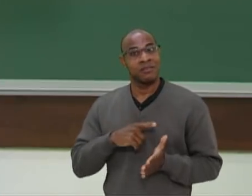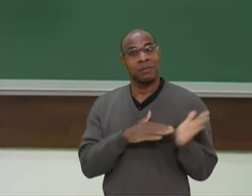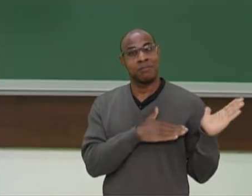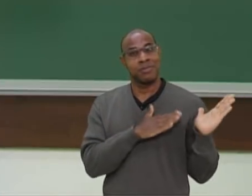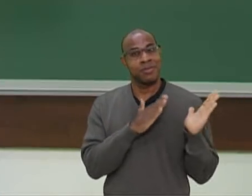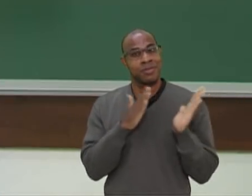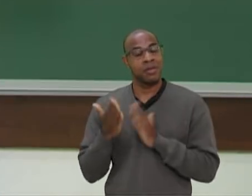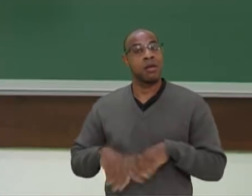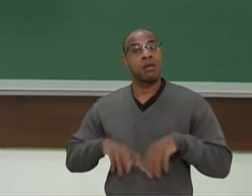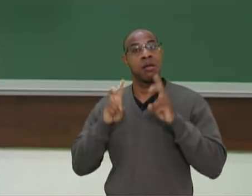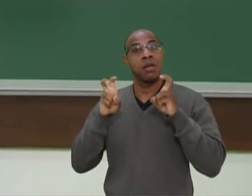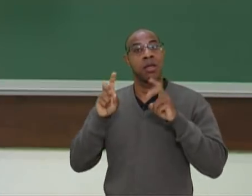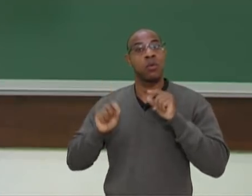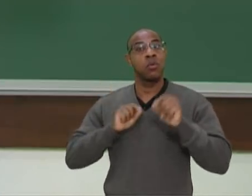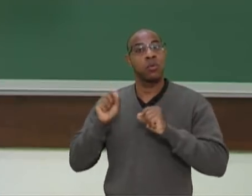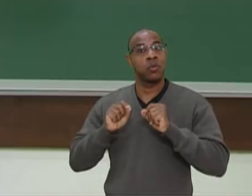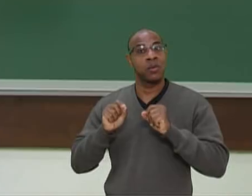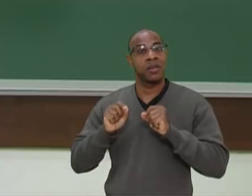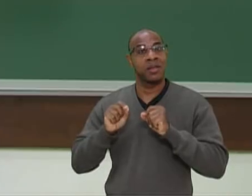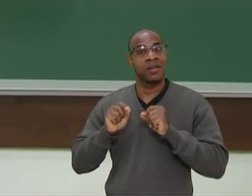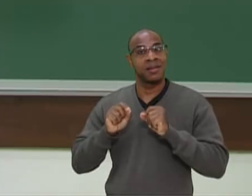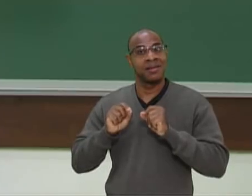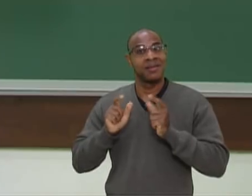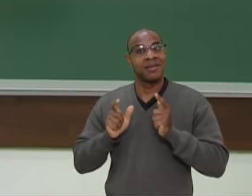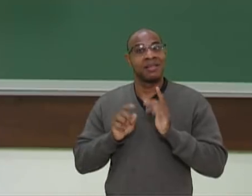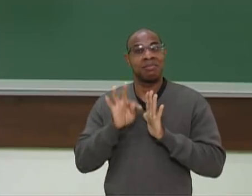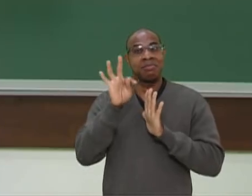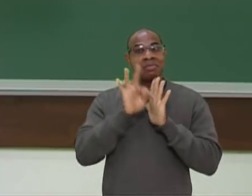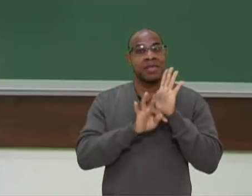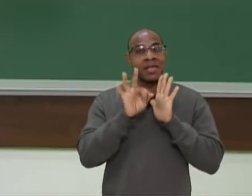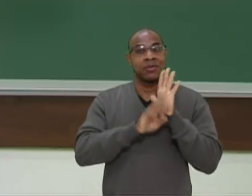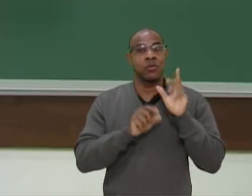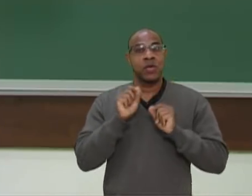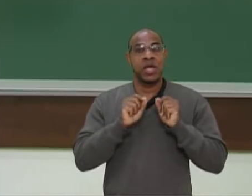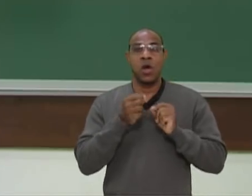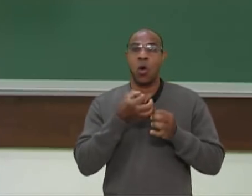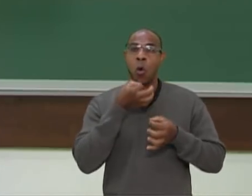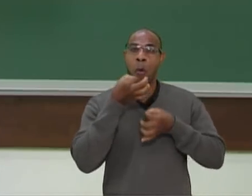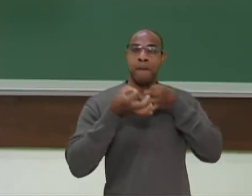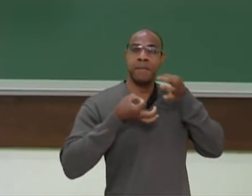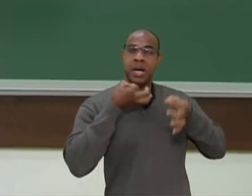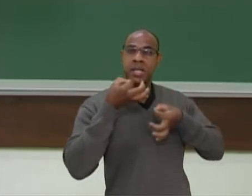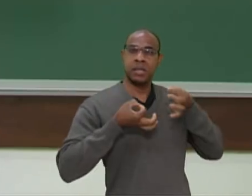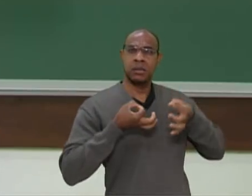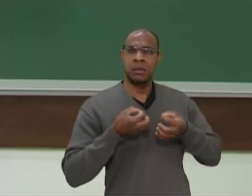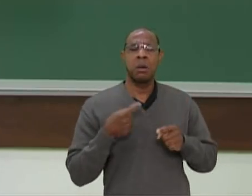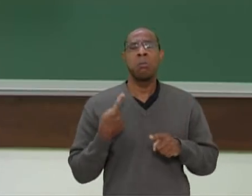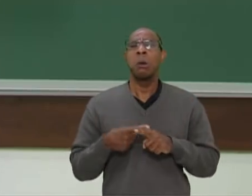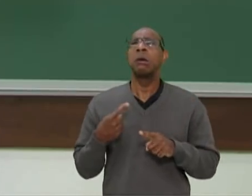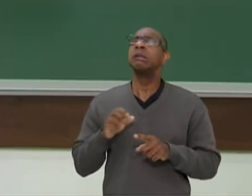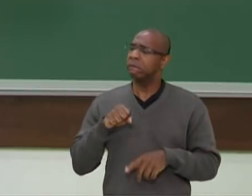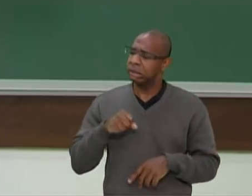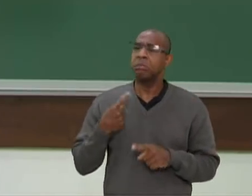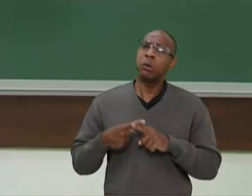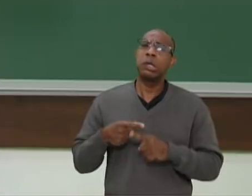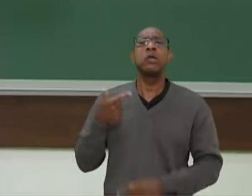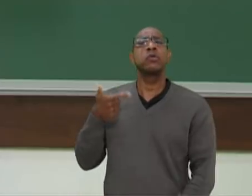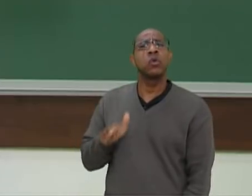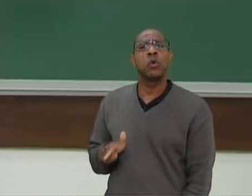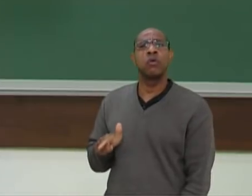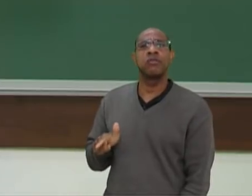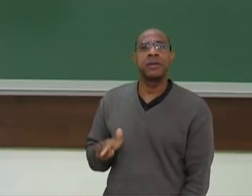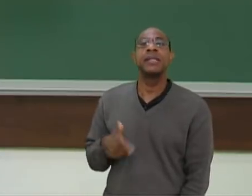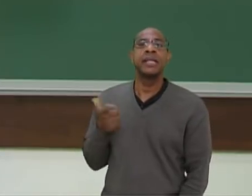aula hoje é artigo de opinião. Sim, mas por que de novo, professora? Sim, nós